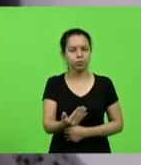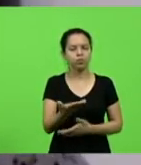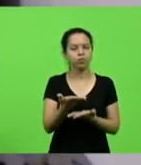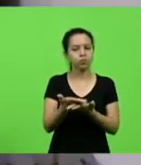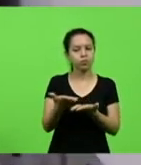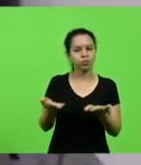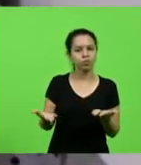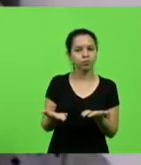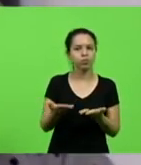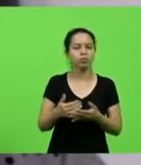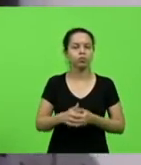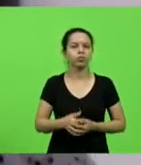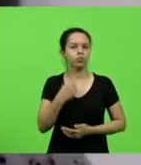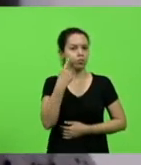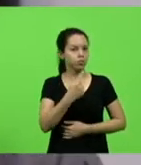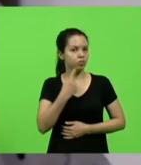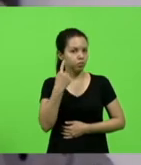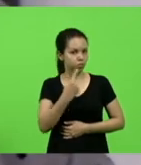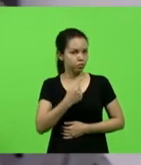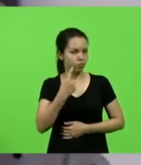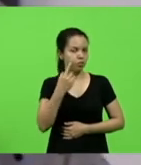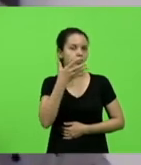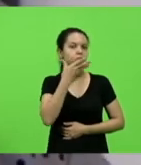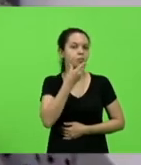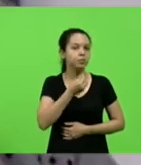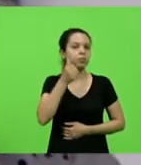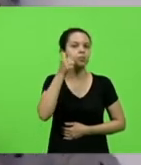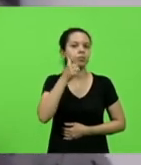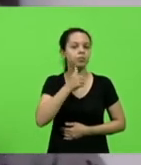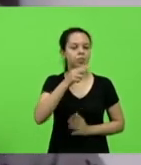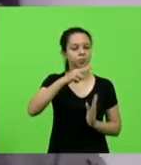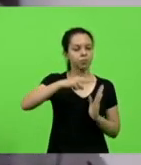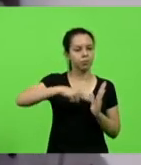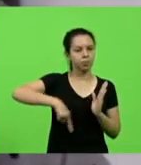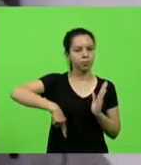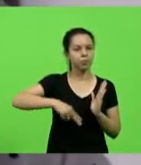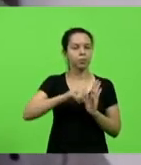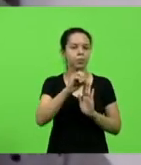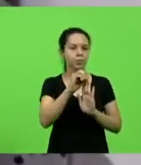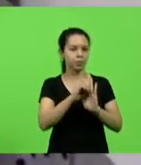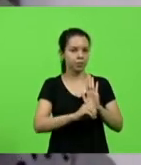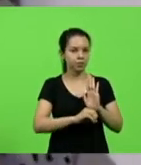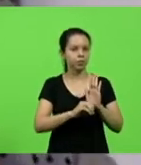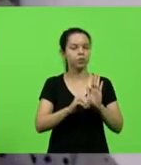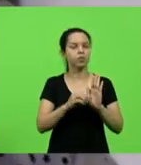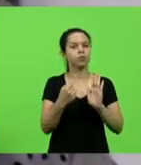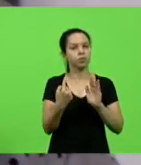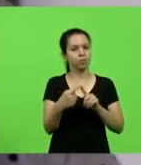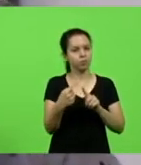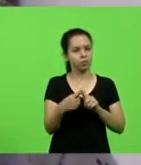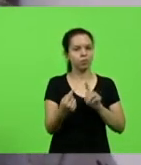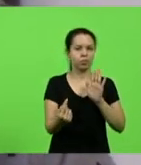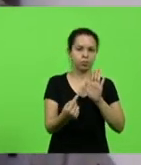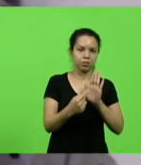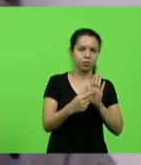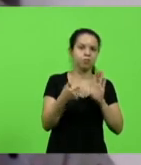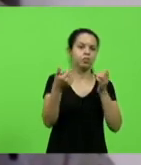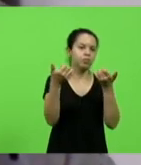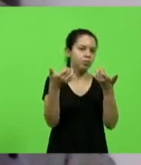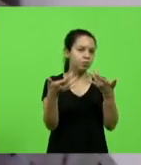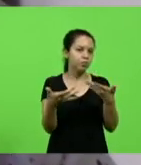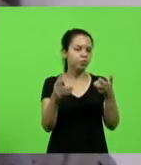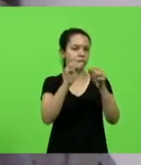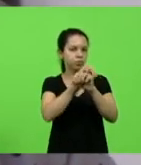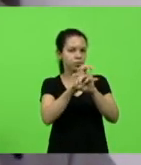queridos deputados e deputadas que leiam o nosso ofício, porque lá está muito bem explicitado qual é